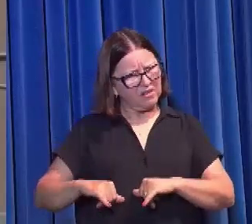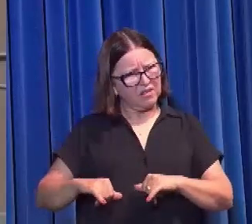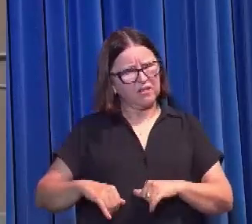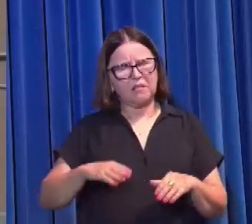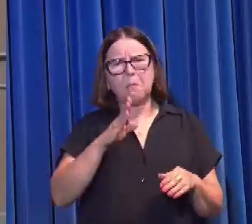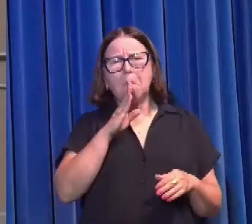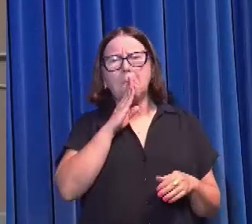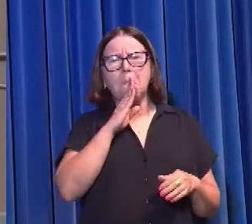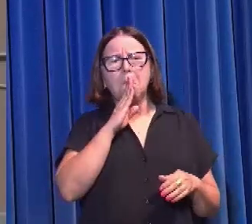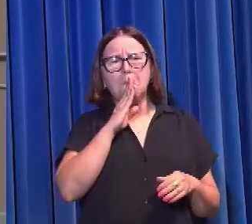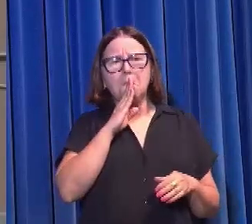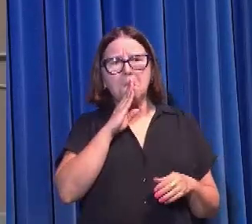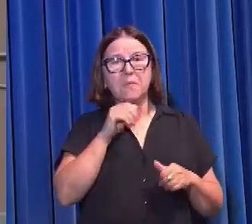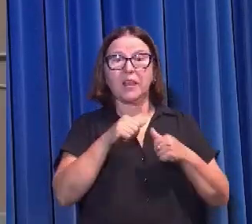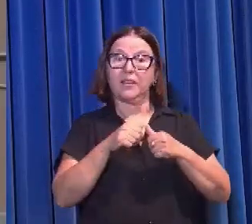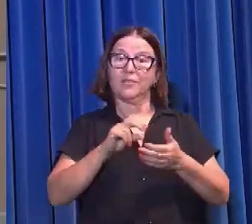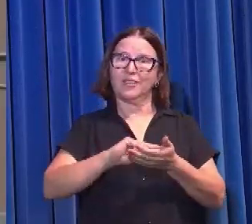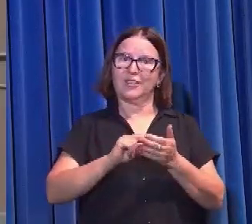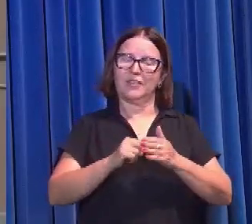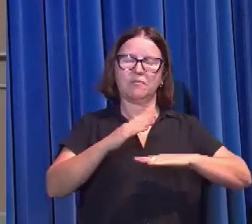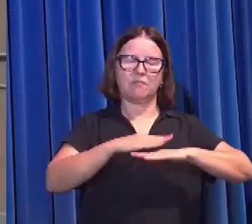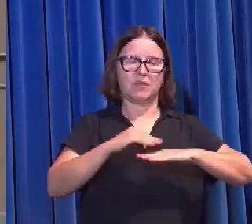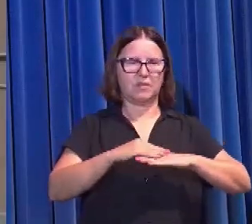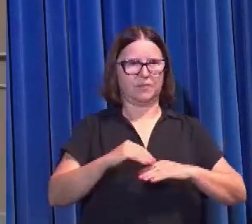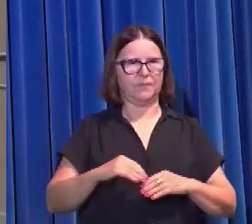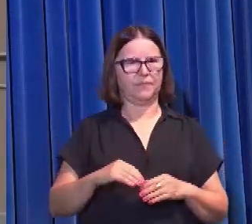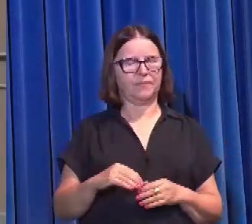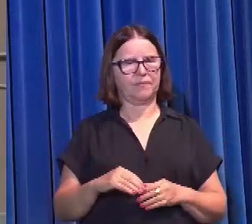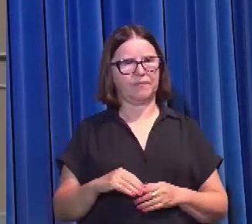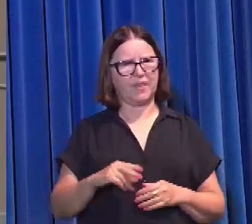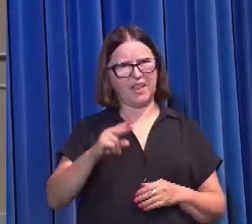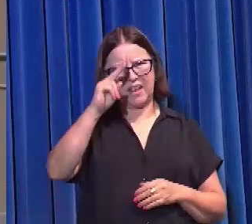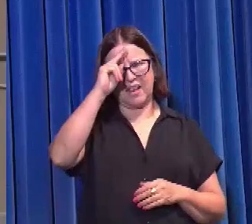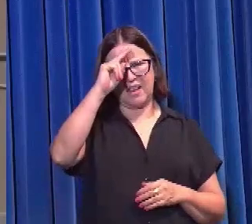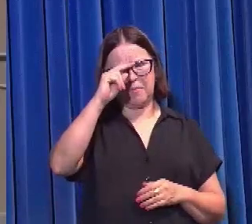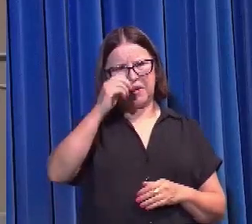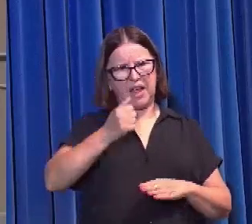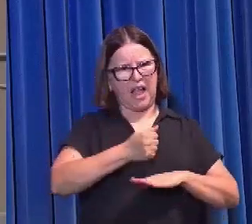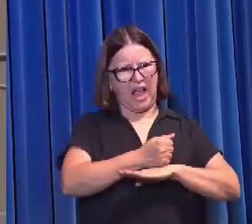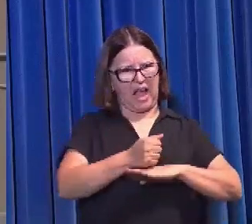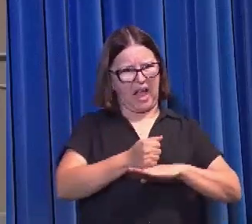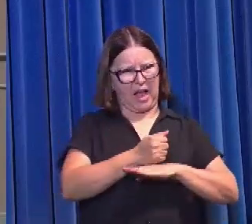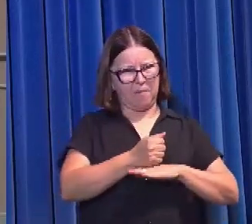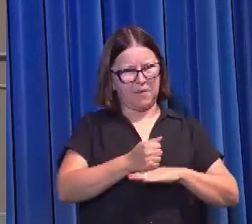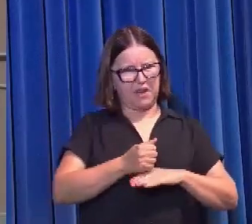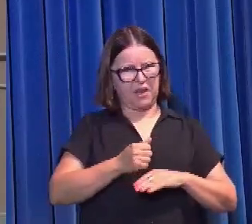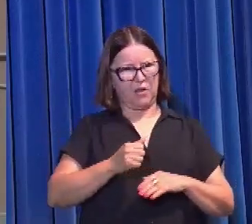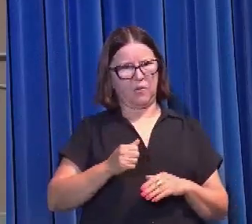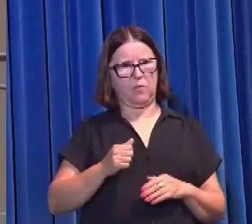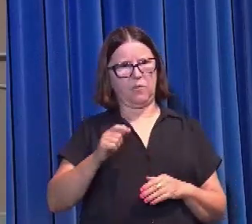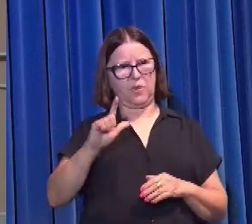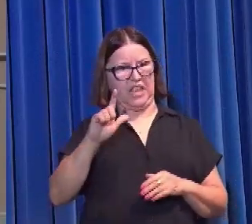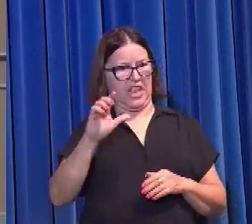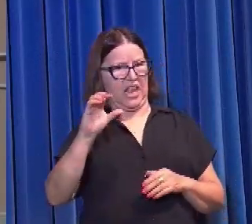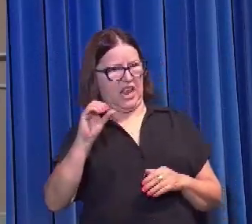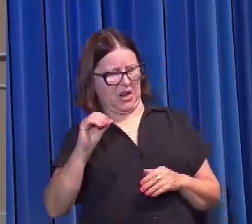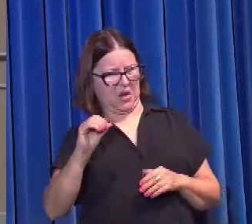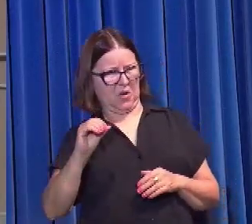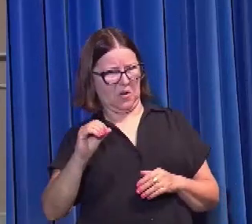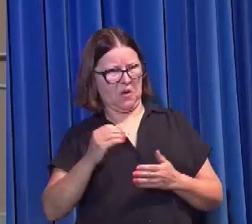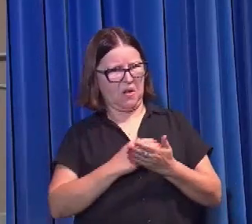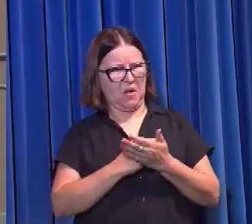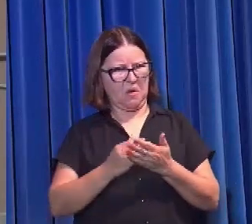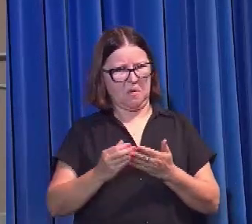disso é mansidão. Você lembra quando Abraão e Ló começaram a se desentender? Os pastores de Abraão e Ló começaram a brigar. Abraão, que era um